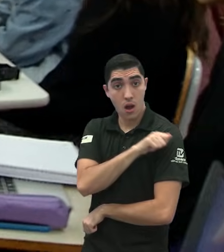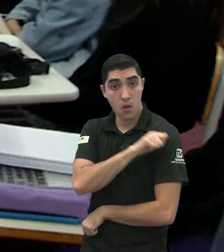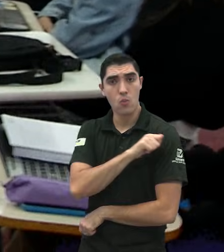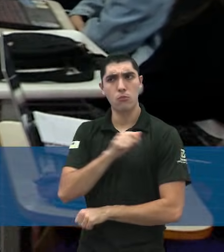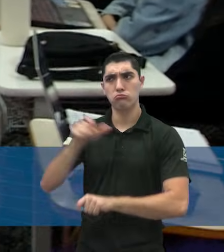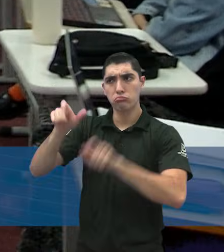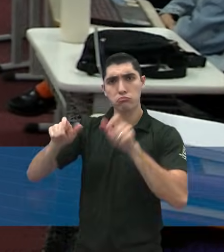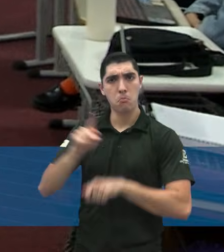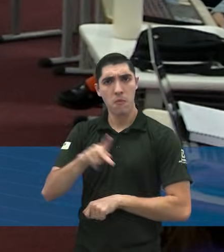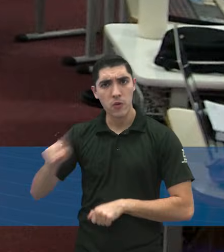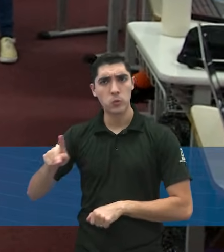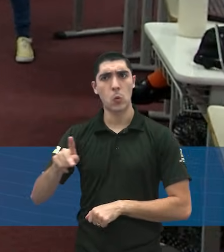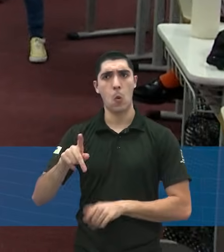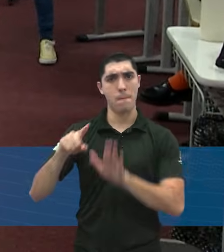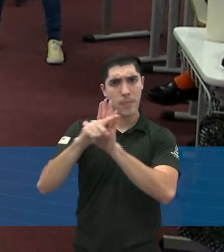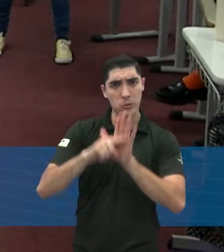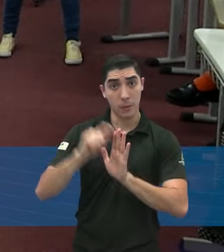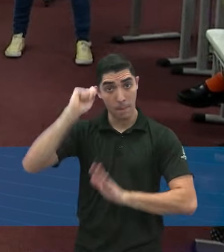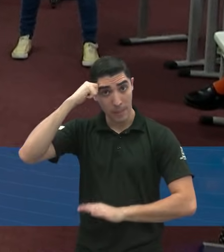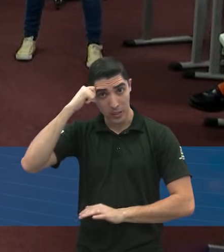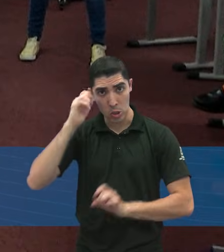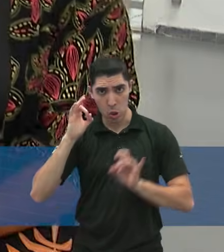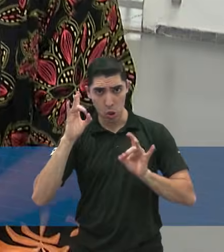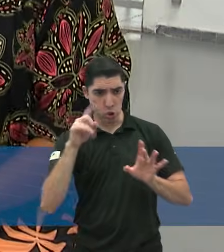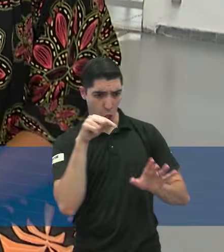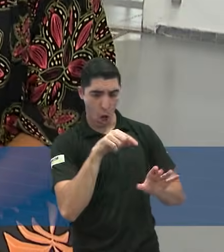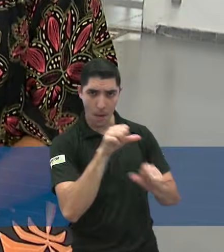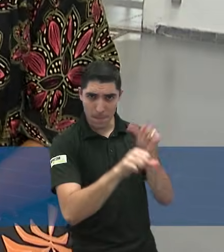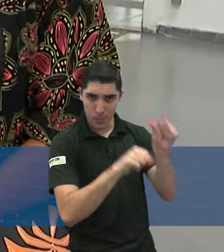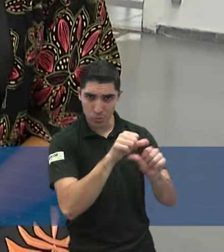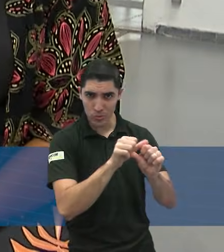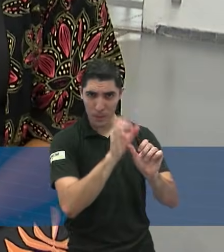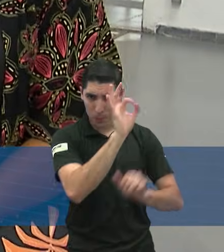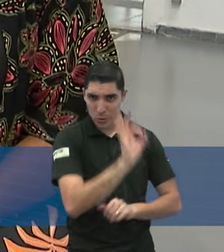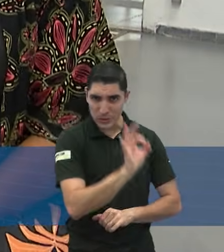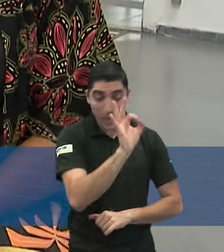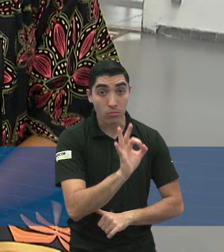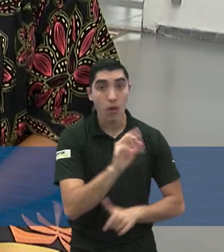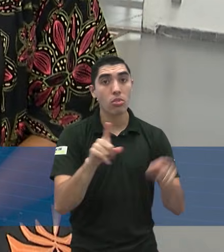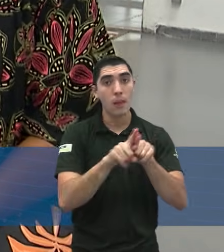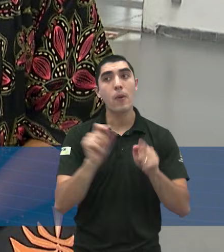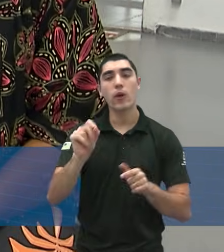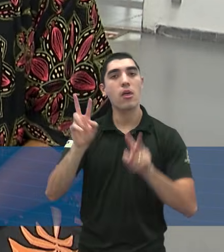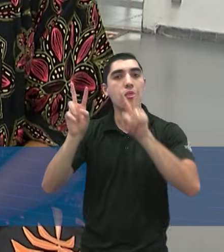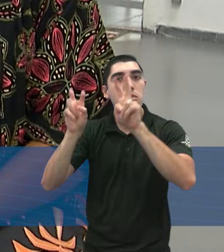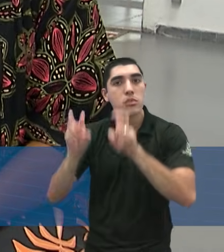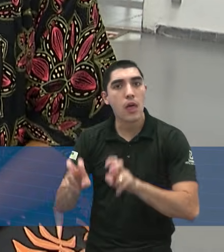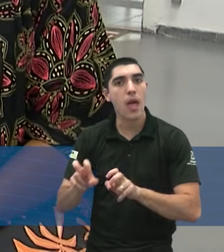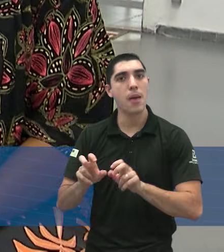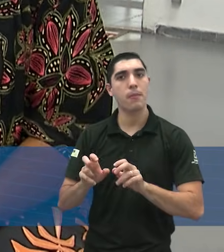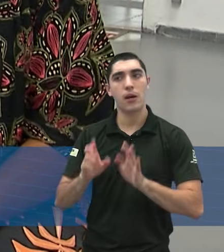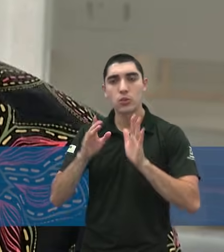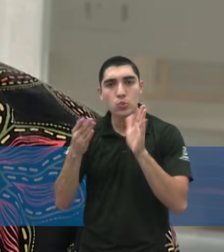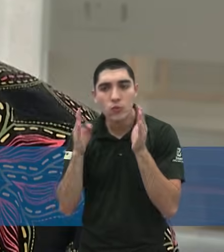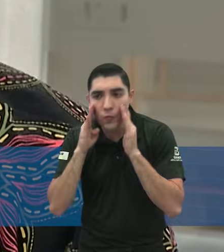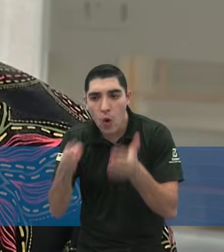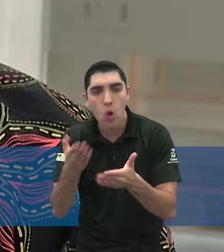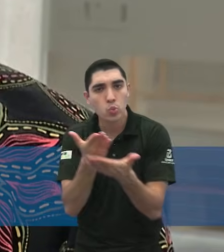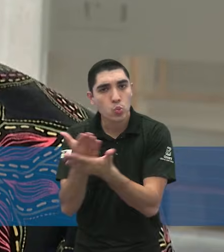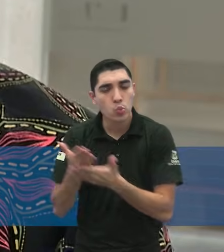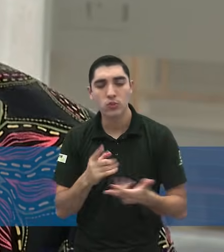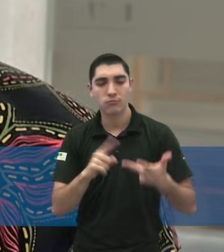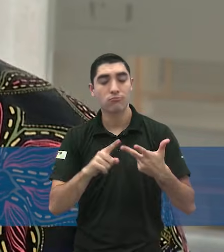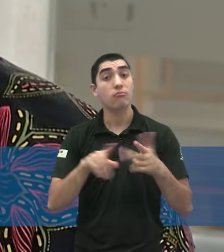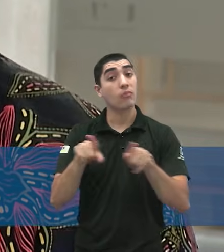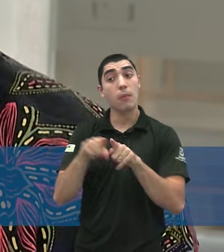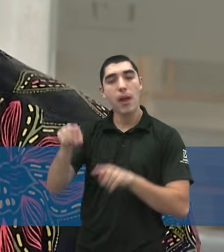pesquisadores negros não muda apenas os números, muda também as narrativas, os temas de estudo e as